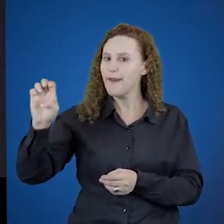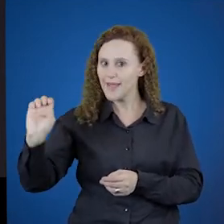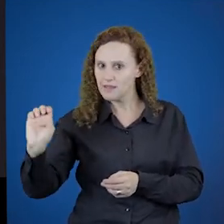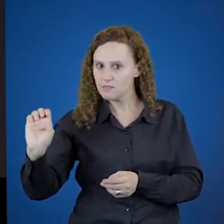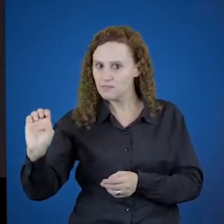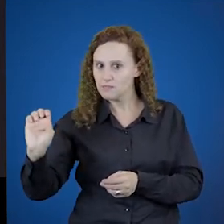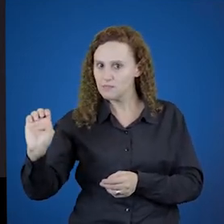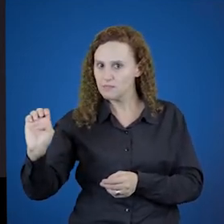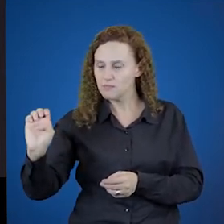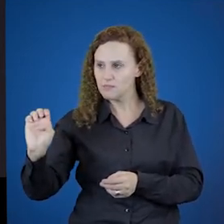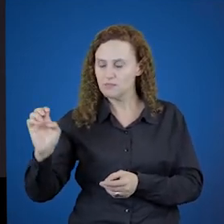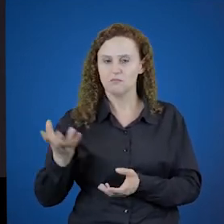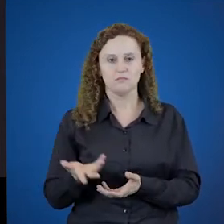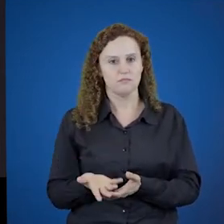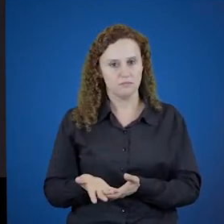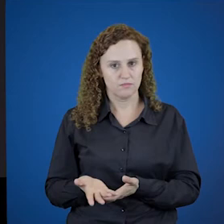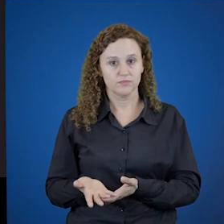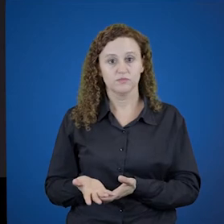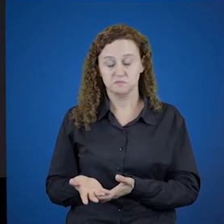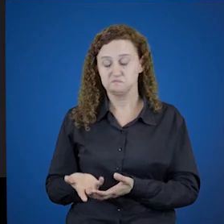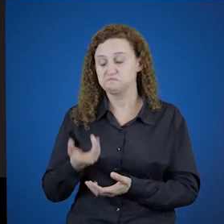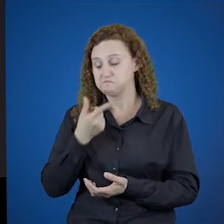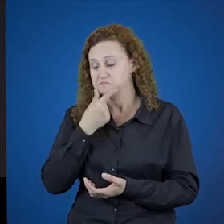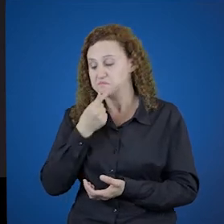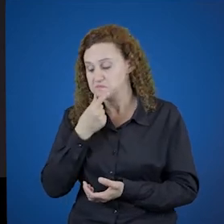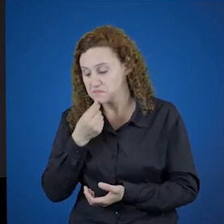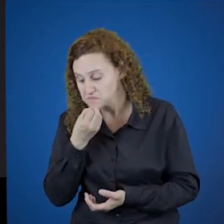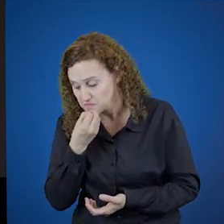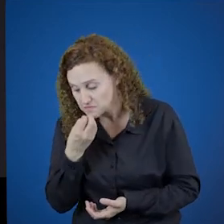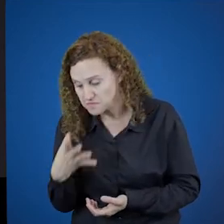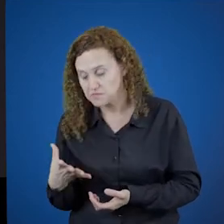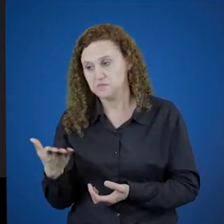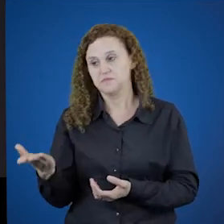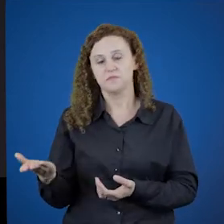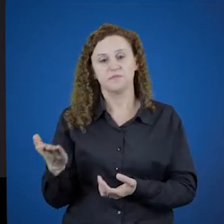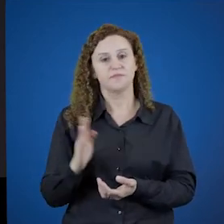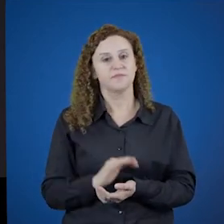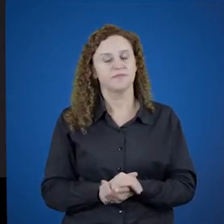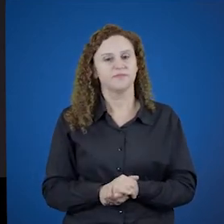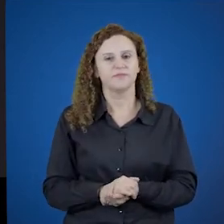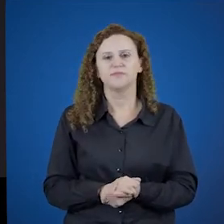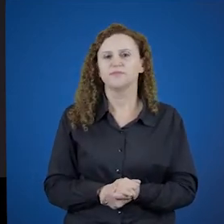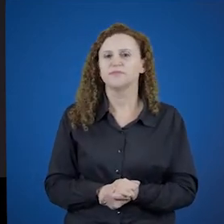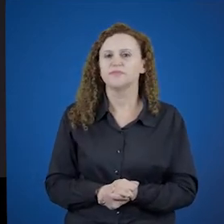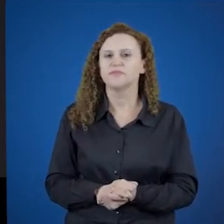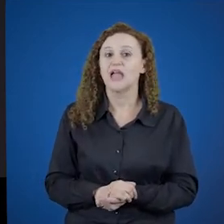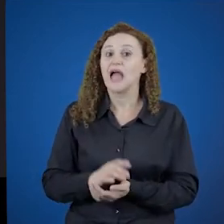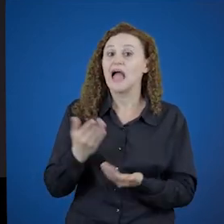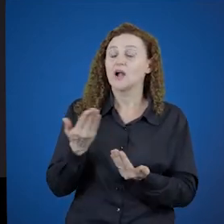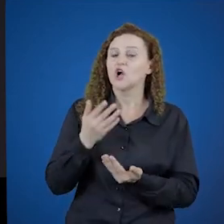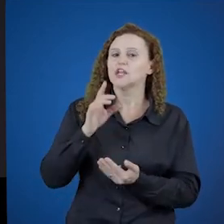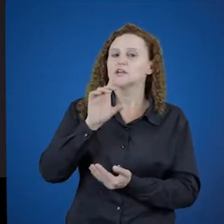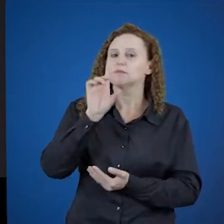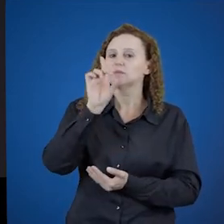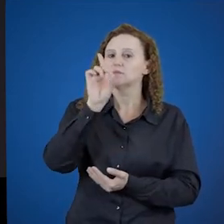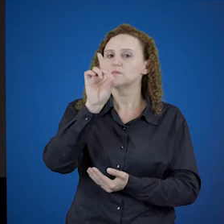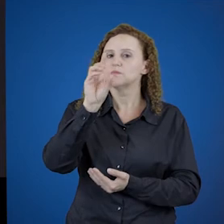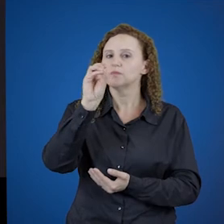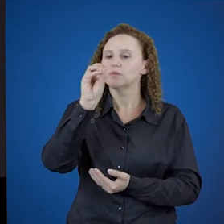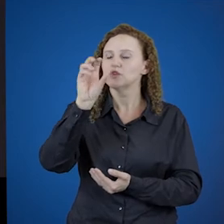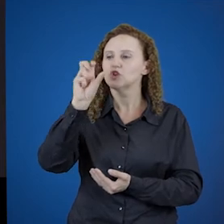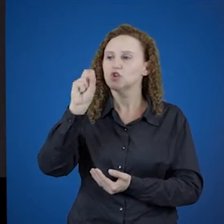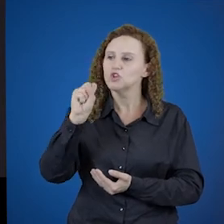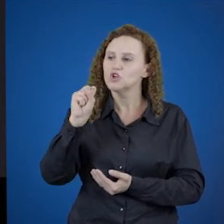Boni o William Bonner os meninos bons dois